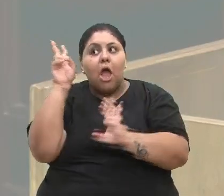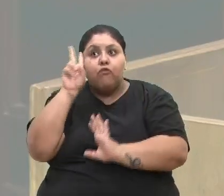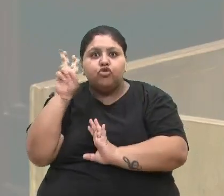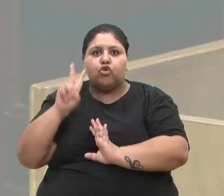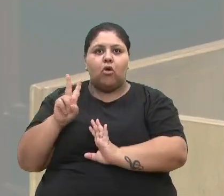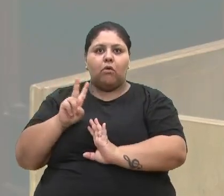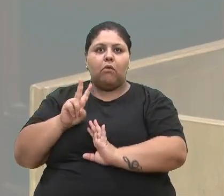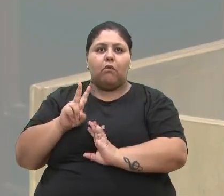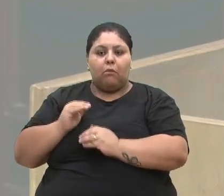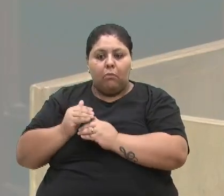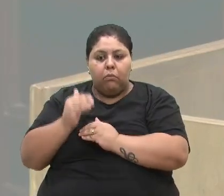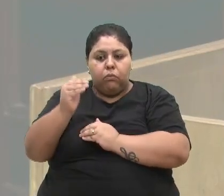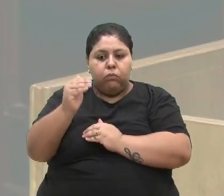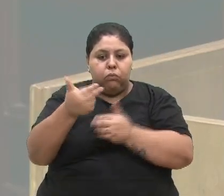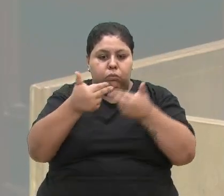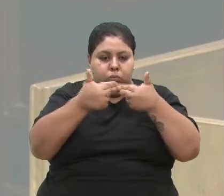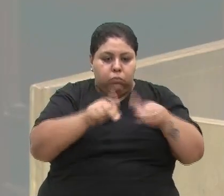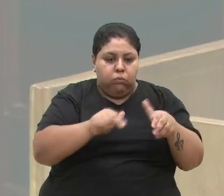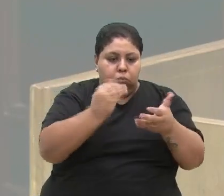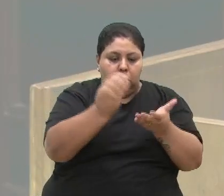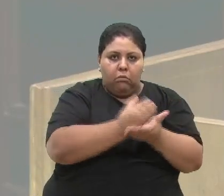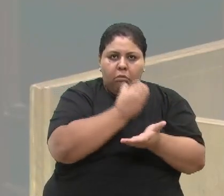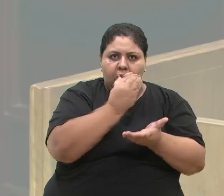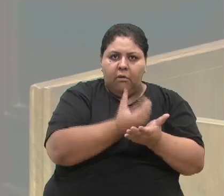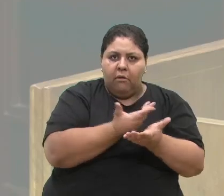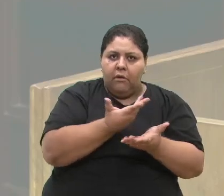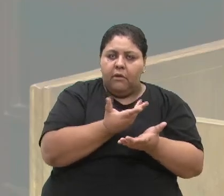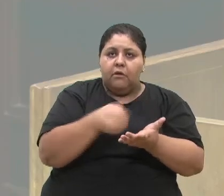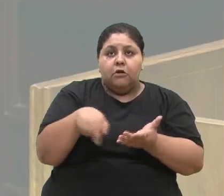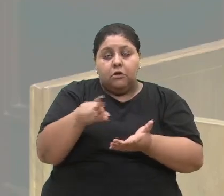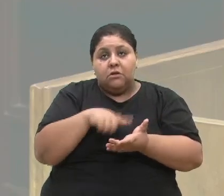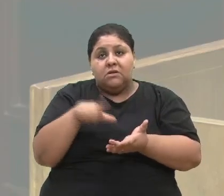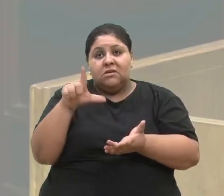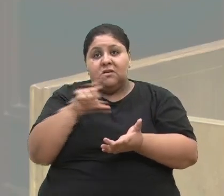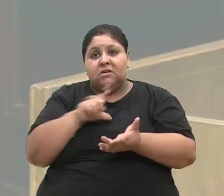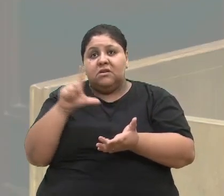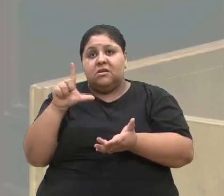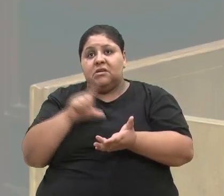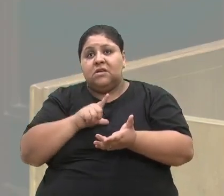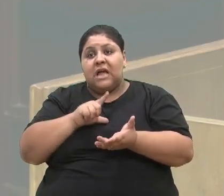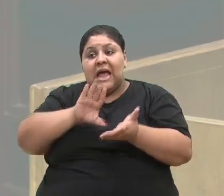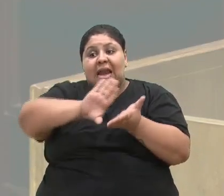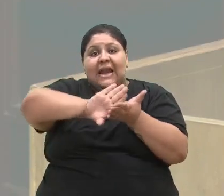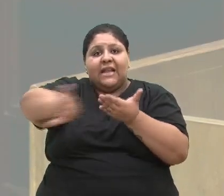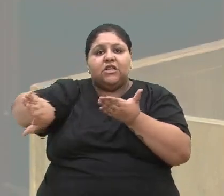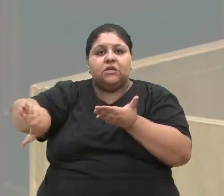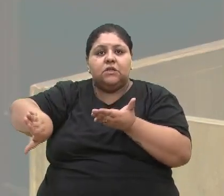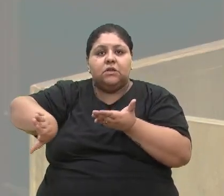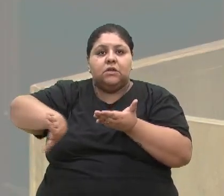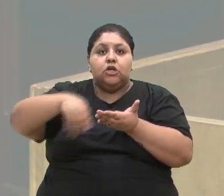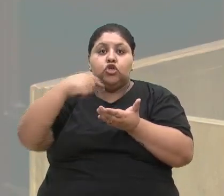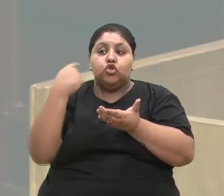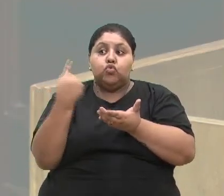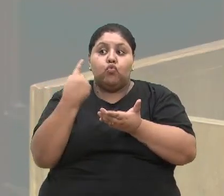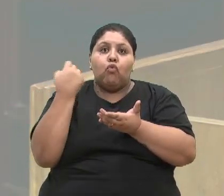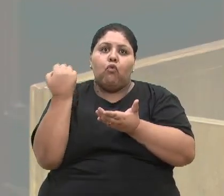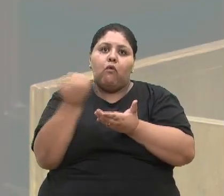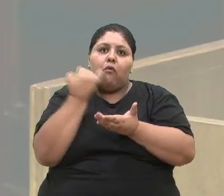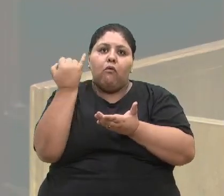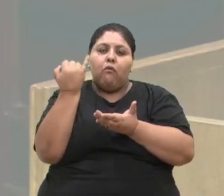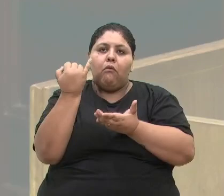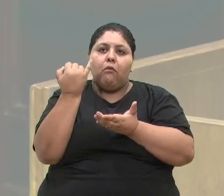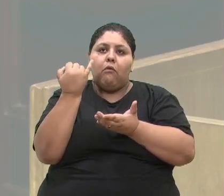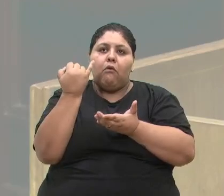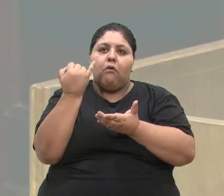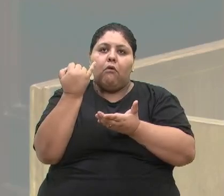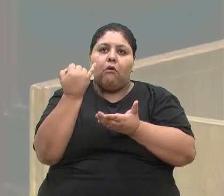criança. E durante o lançamento da cartilha, né, nós tivemos a retirada de um importante instrumento